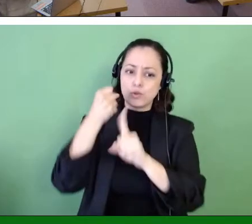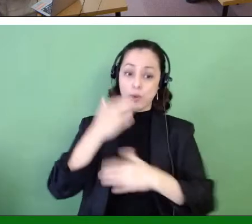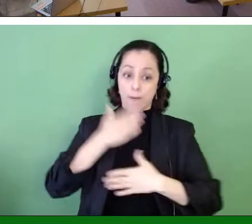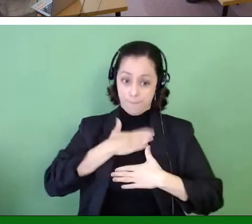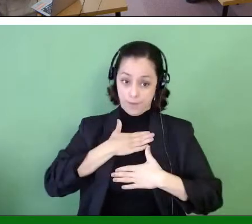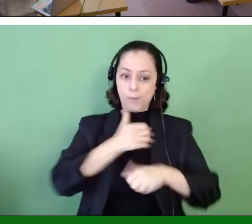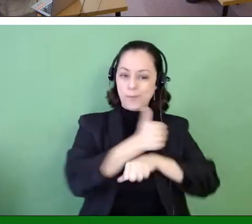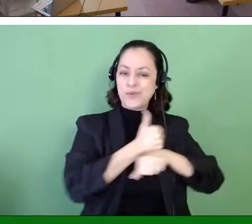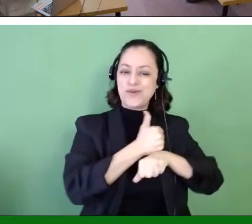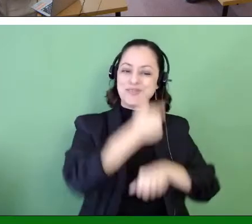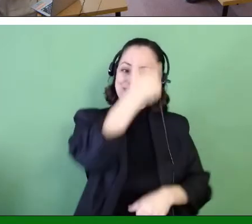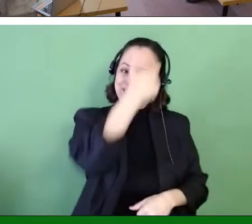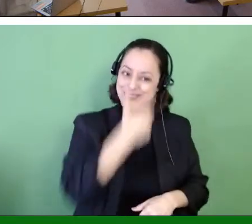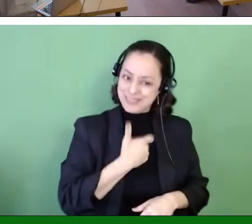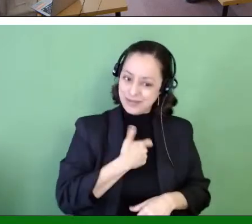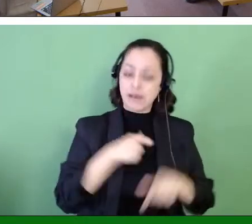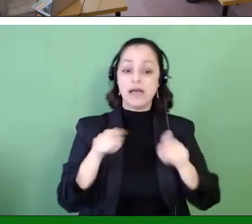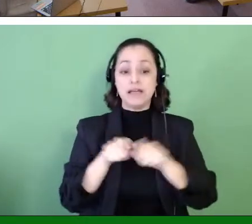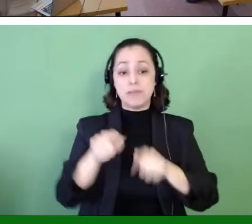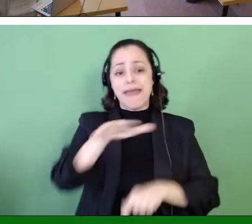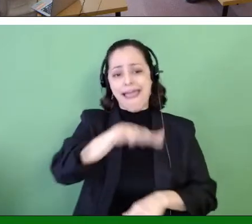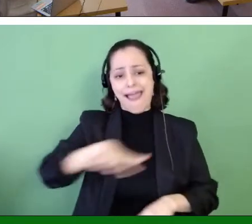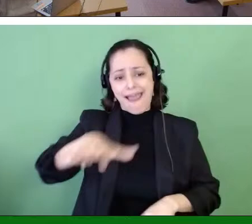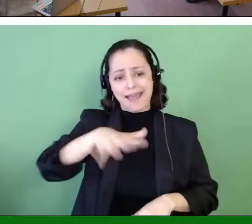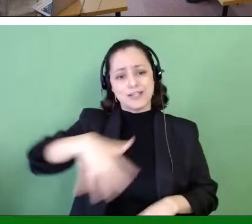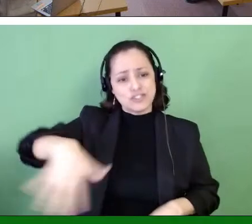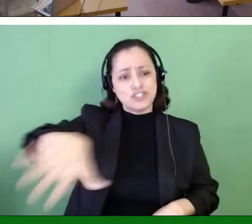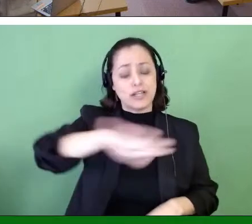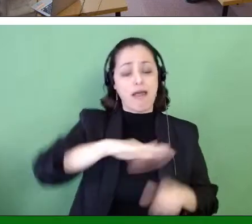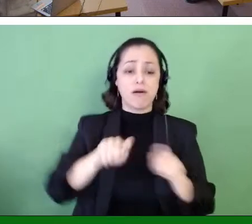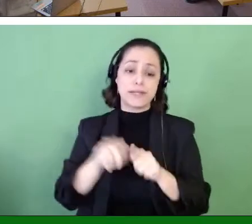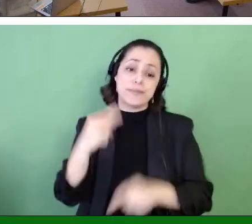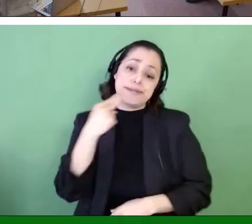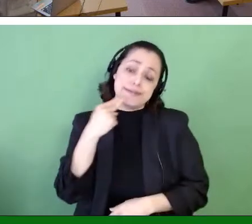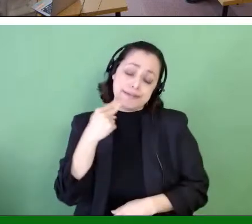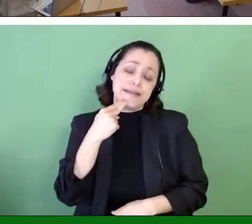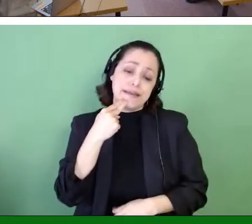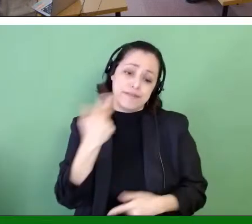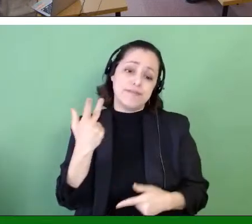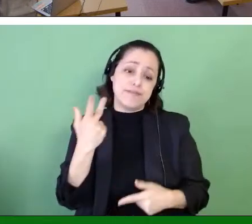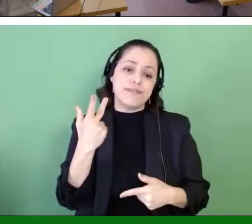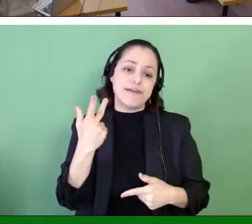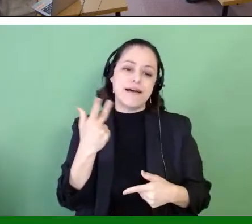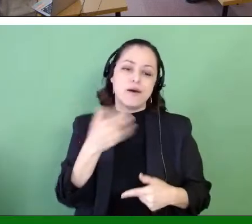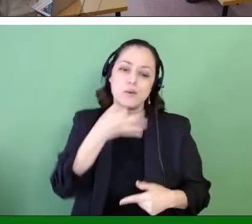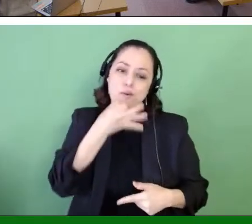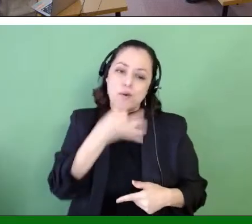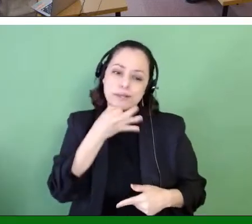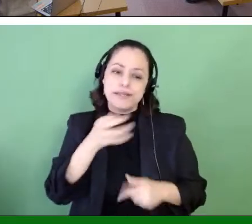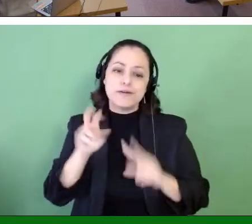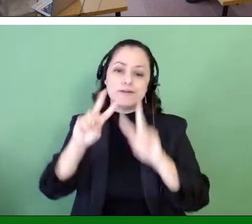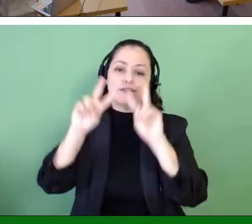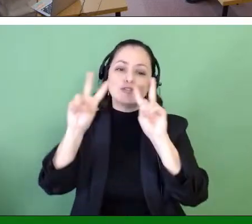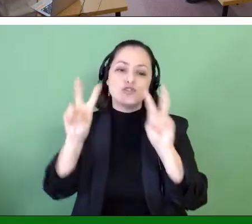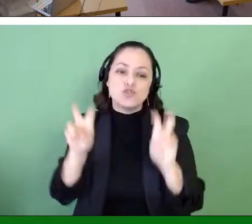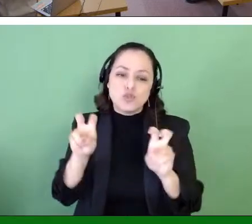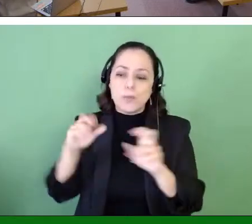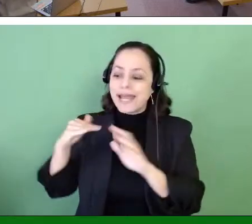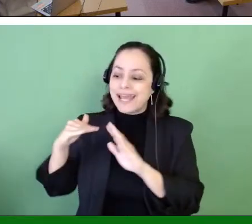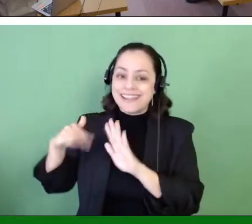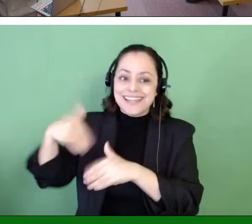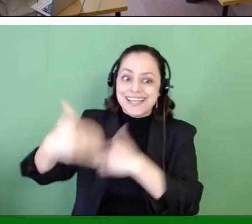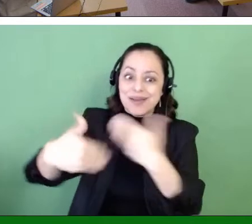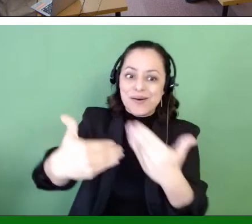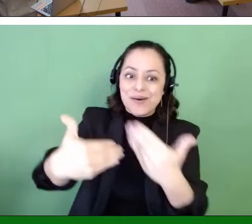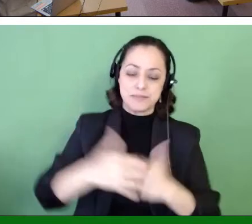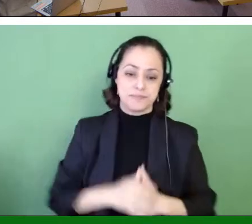forma geral, né? Que também casa um pouquinho com o que a professora Neiva comentou sobre o desenrolar de tudo. Eu acredito